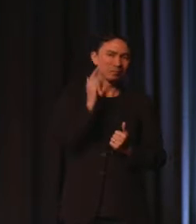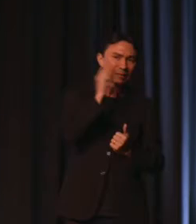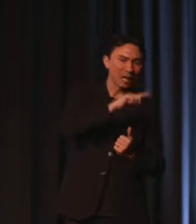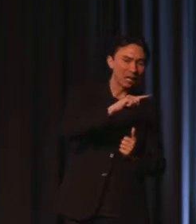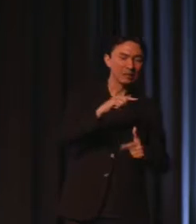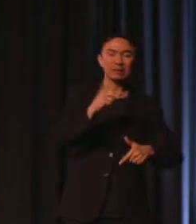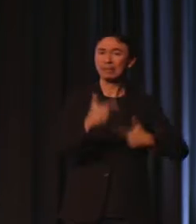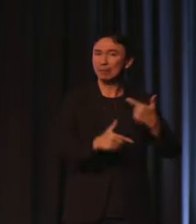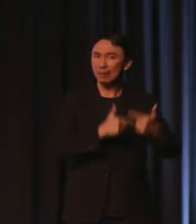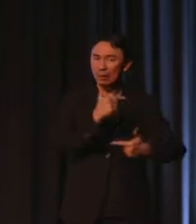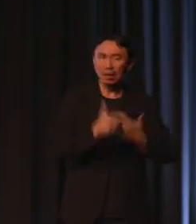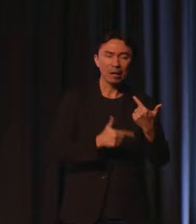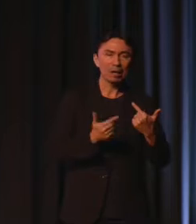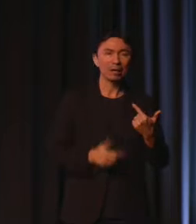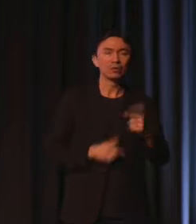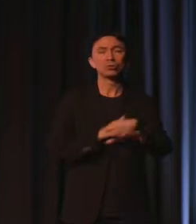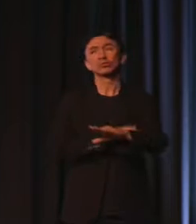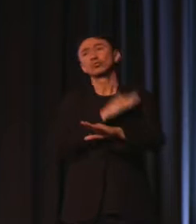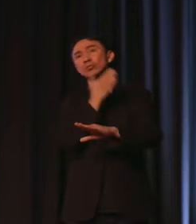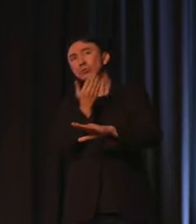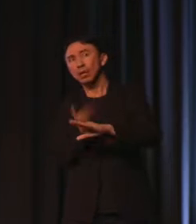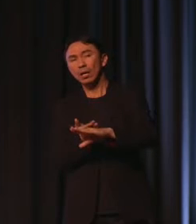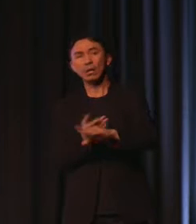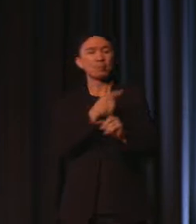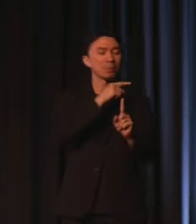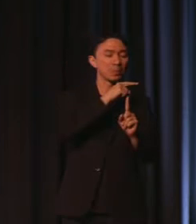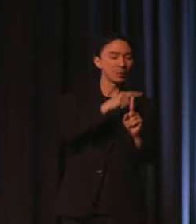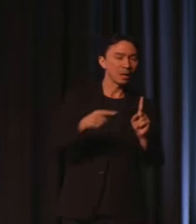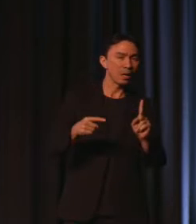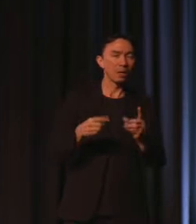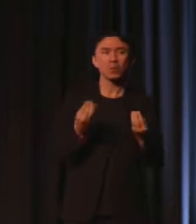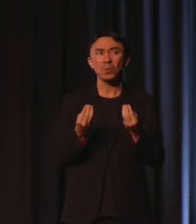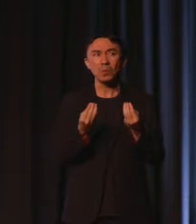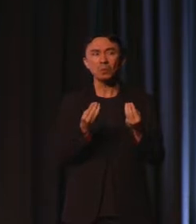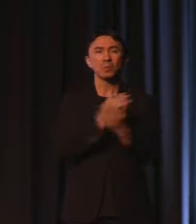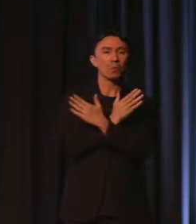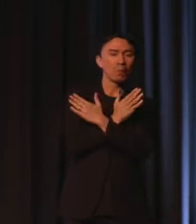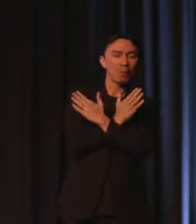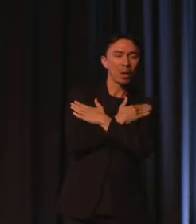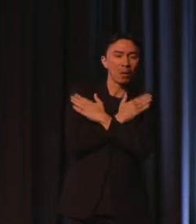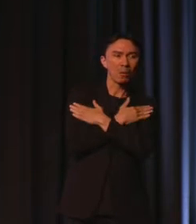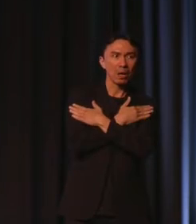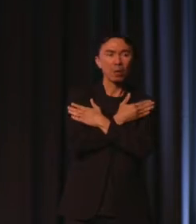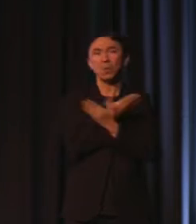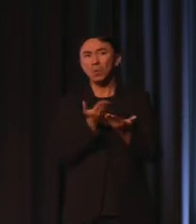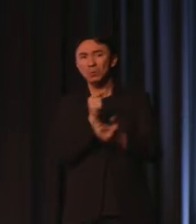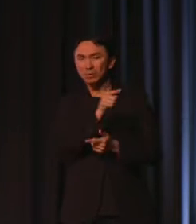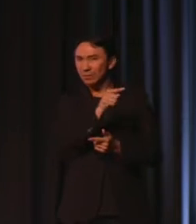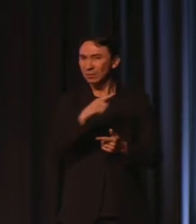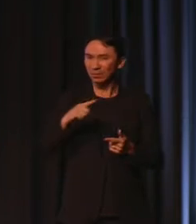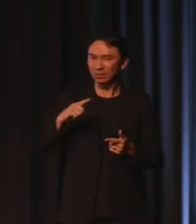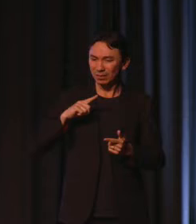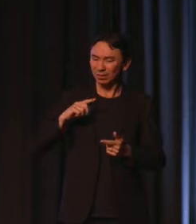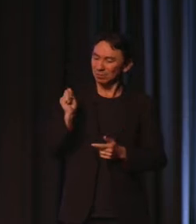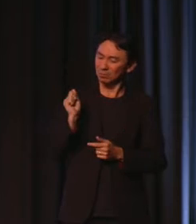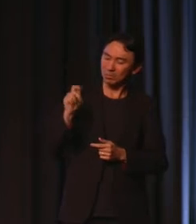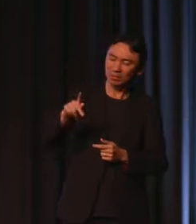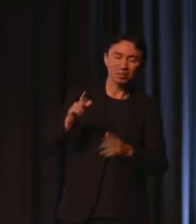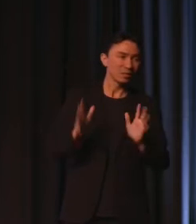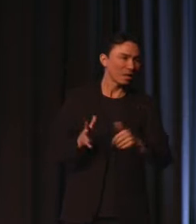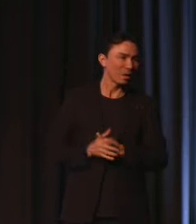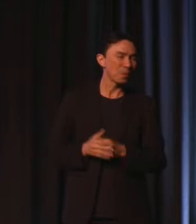período integral, se era meio período, se atualmente estava sem um emprego ou se já era aposentado. A gente vê que a grande maioria